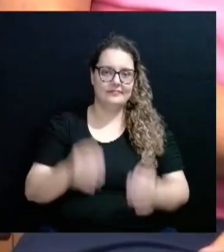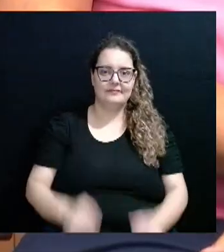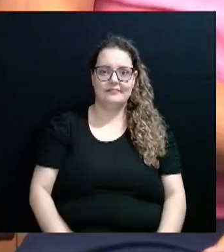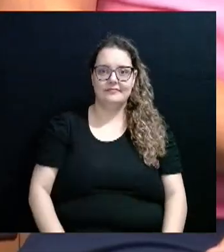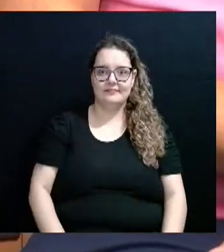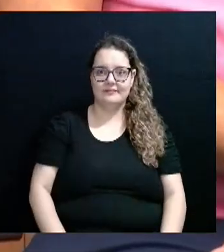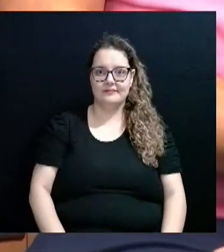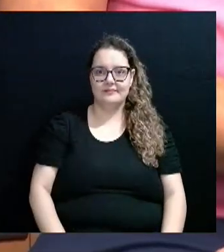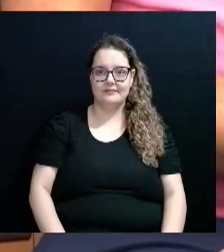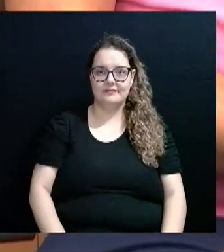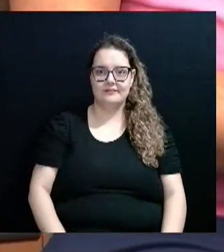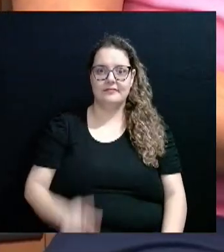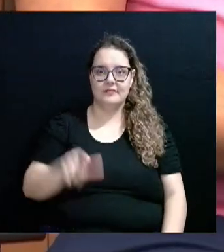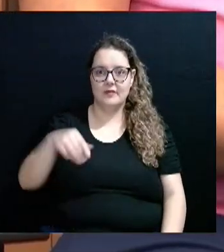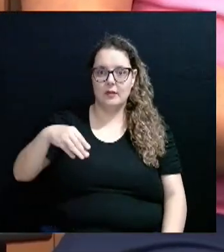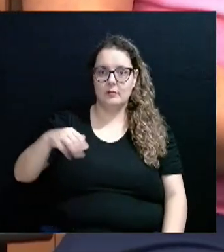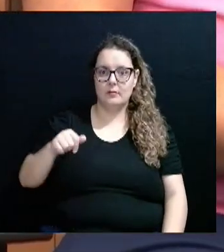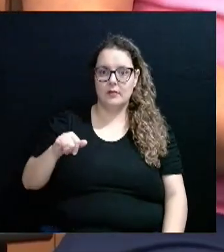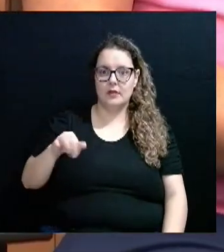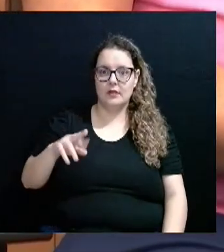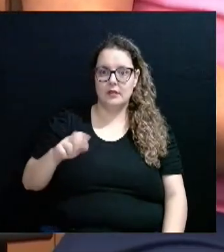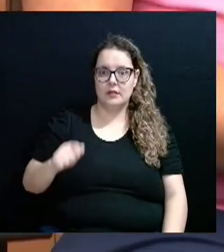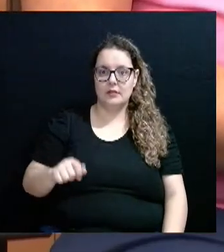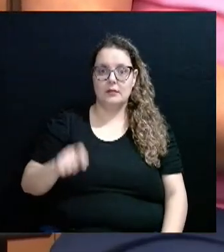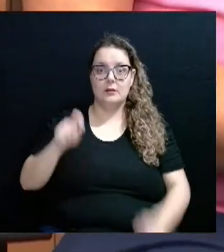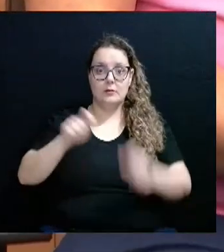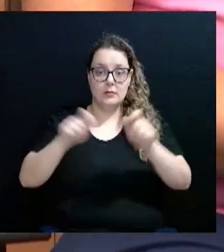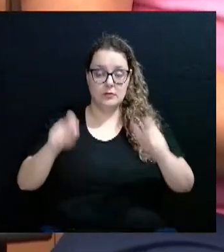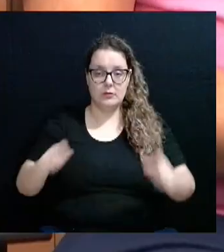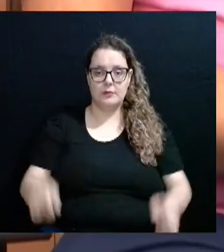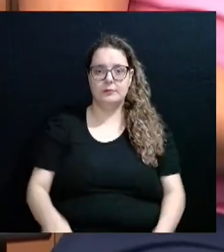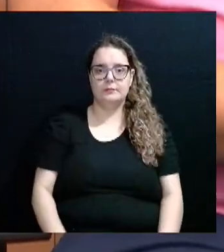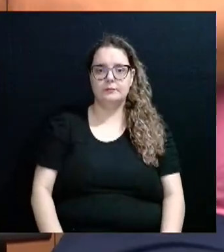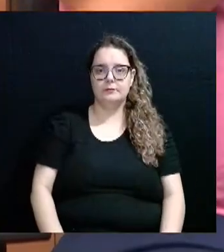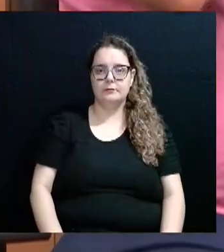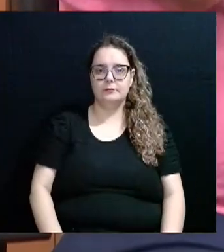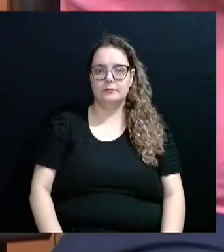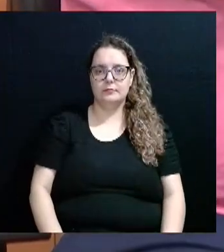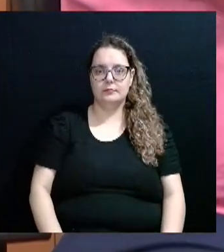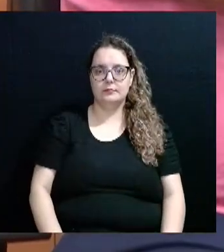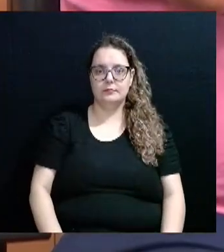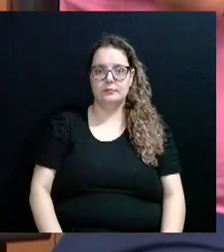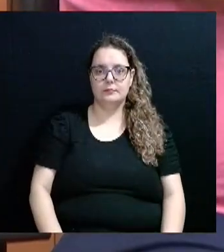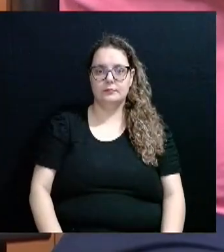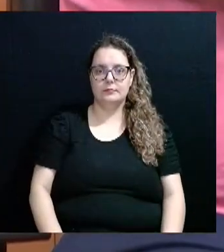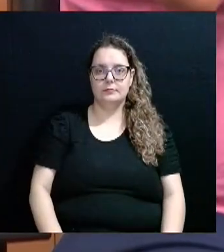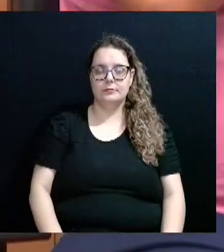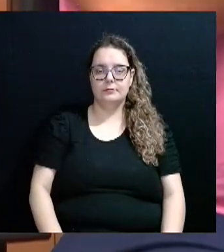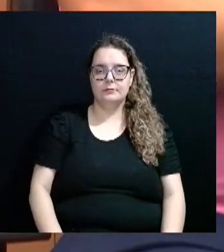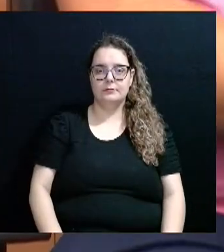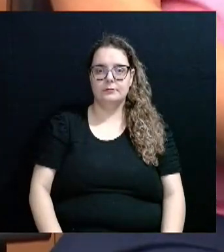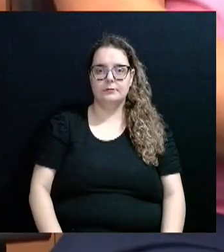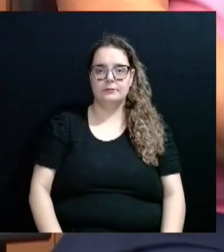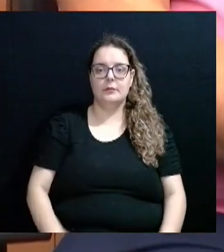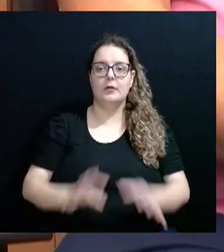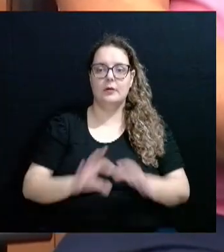a Maíra. Pessoal, é o seguinte, vou deixar um recadinho aqui,